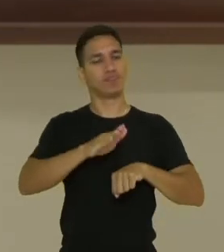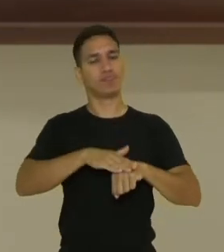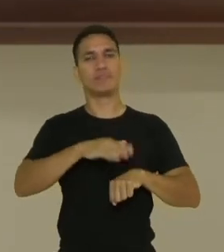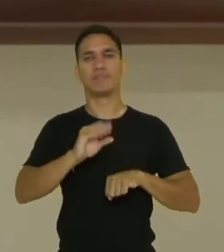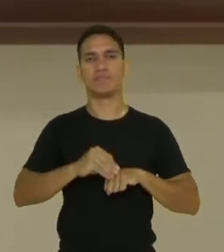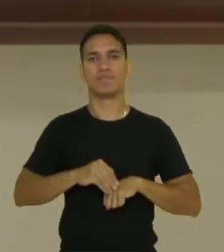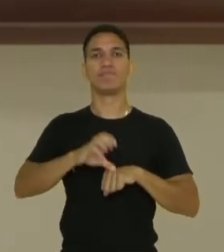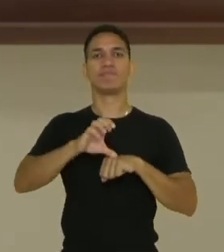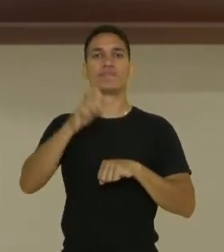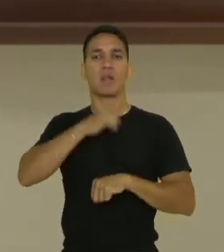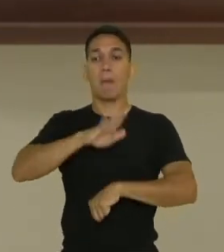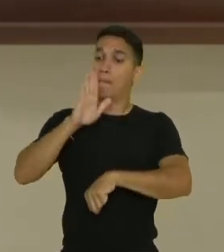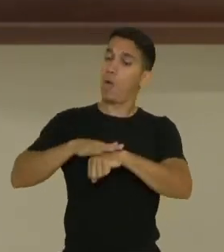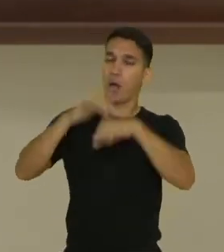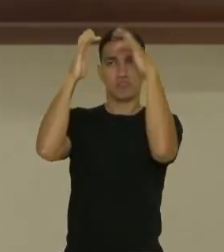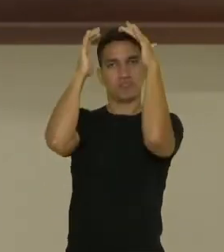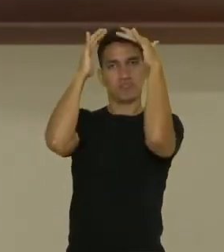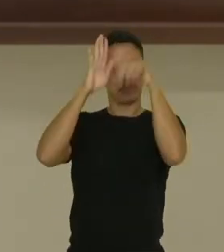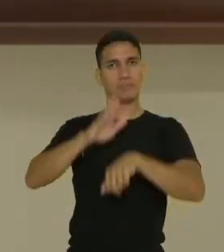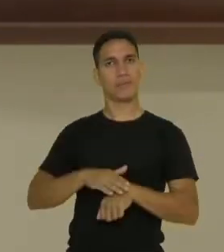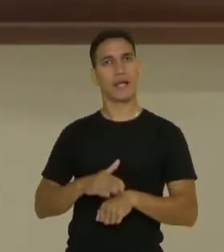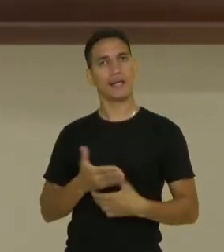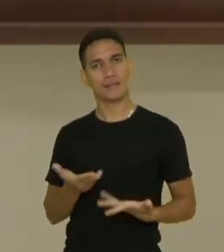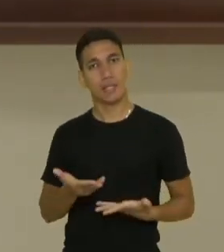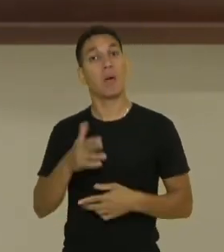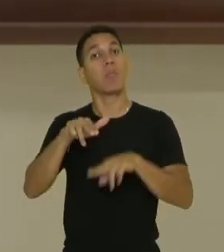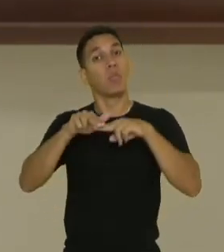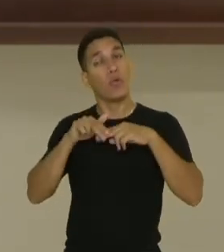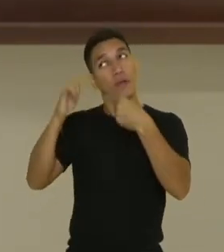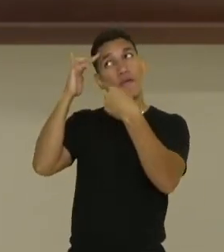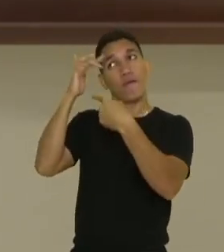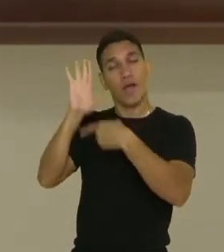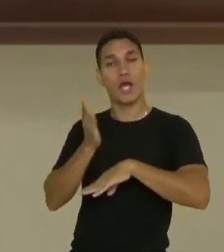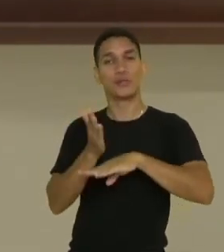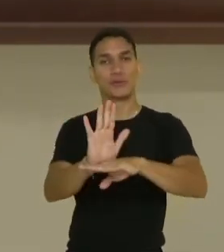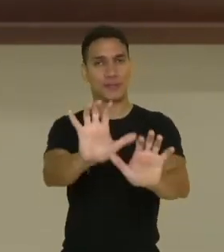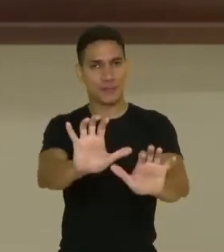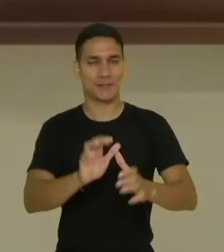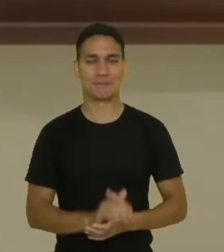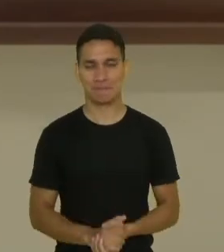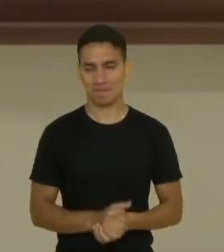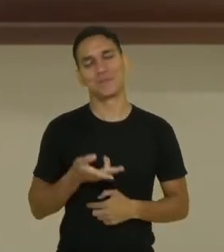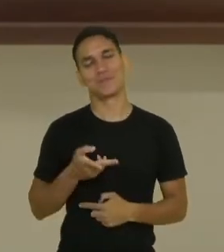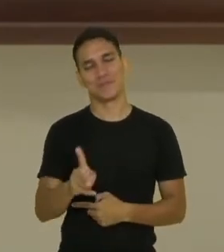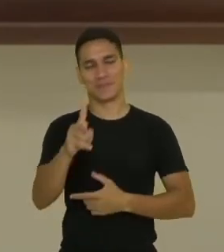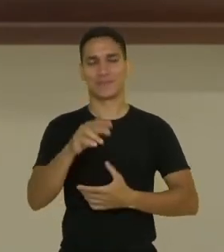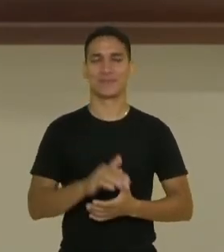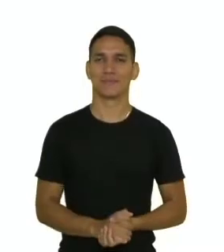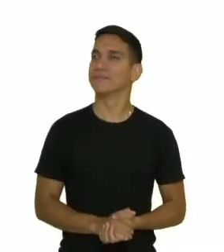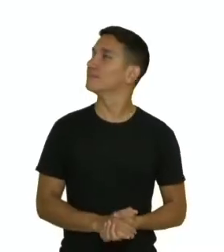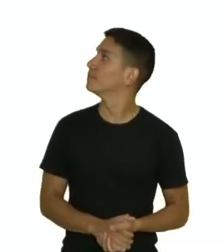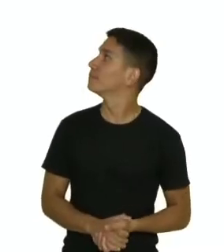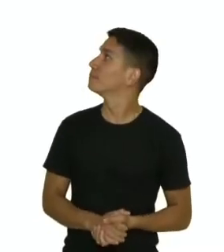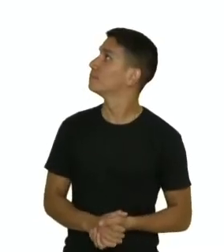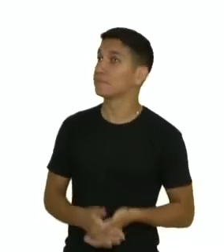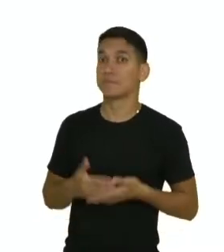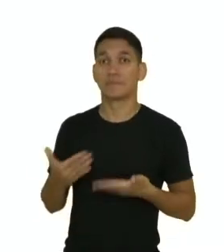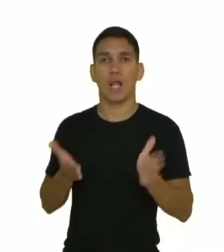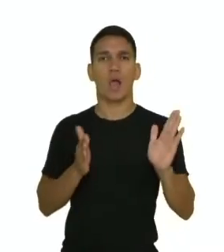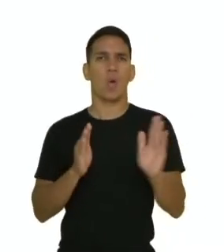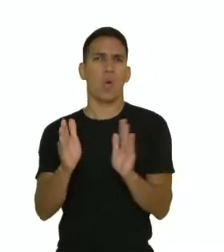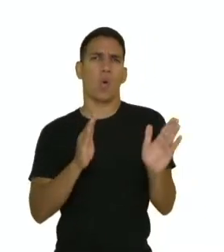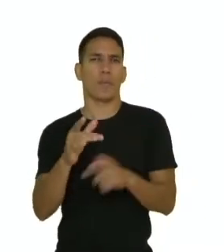pensamento. Eu penso por mim mesmo. E a filosofia é uma ótima ferramenta para isso. Vamos continuar. Bom, os períodos